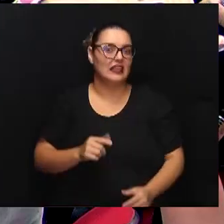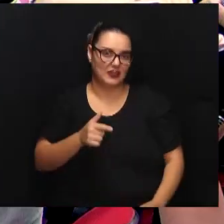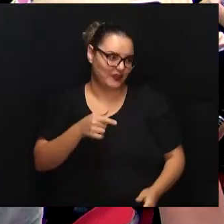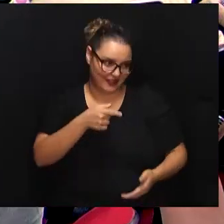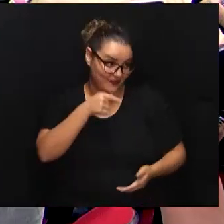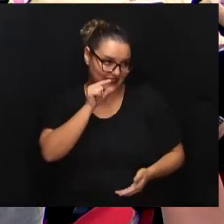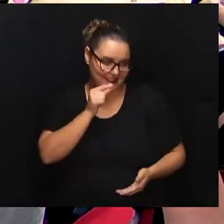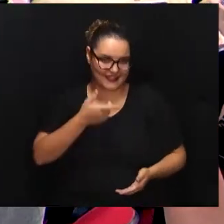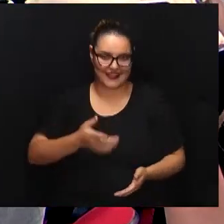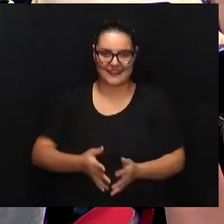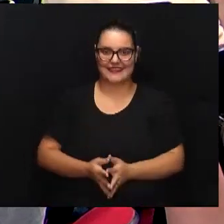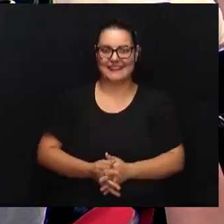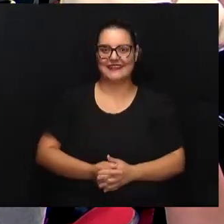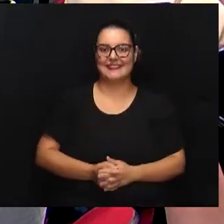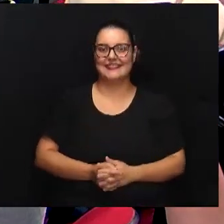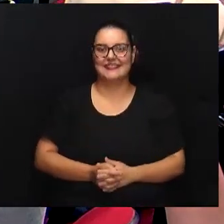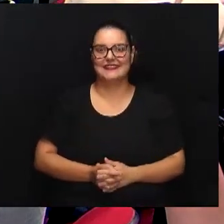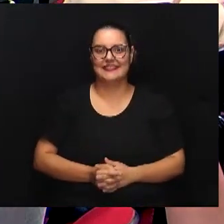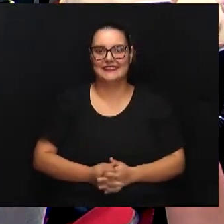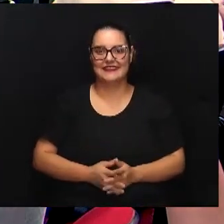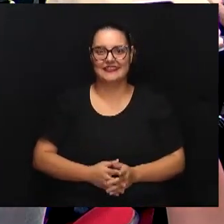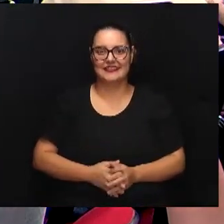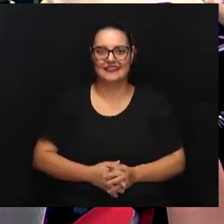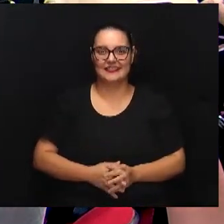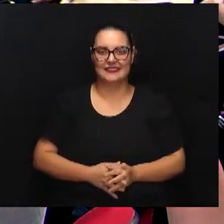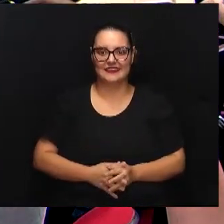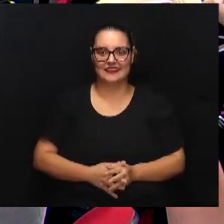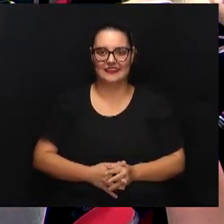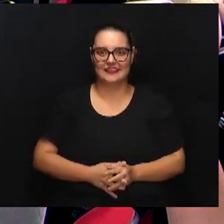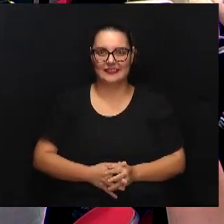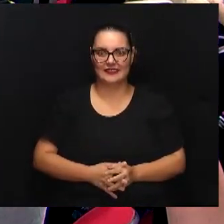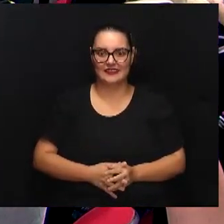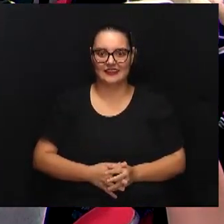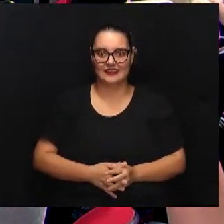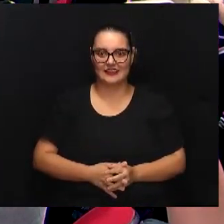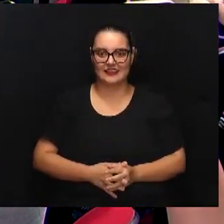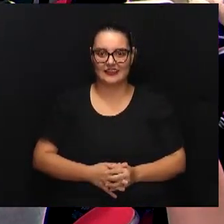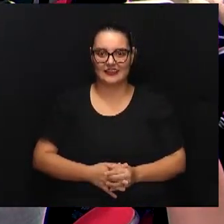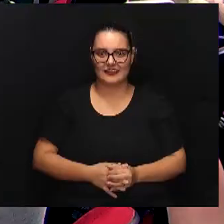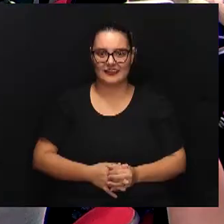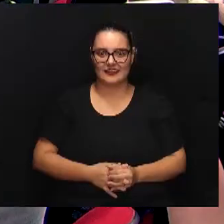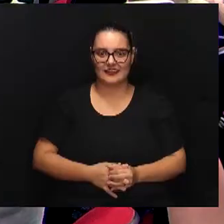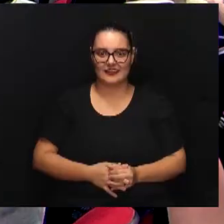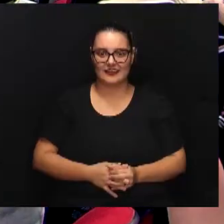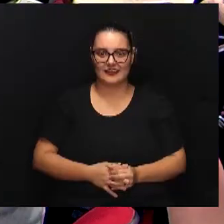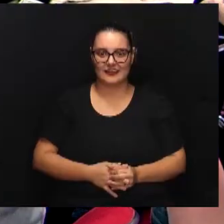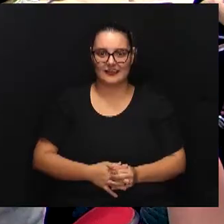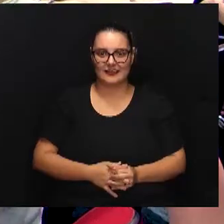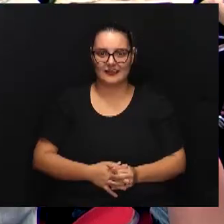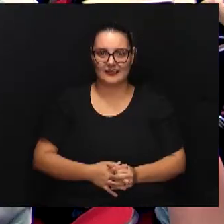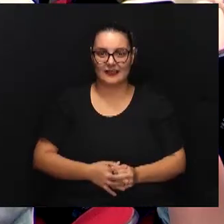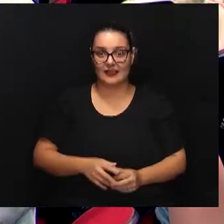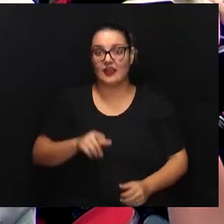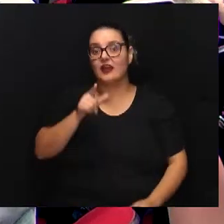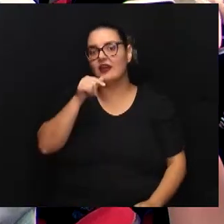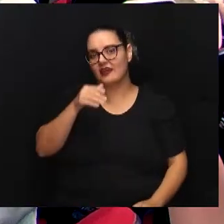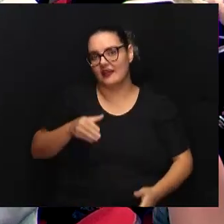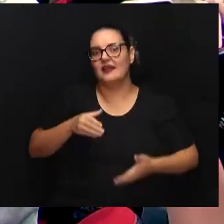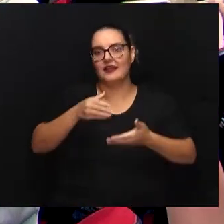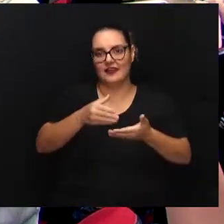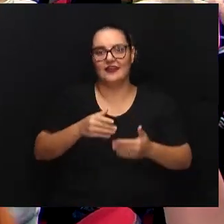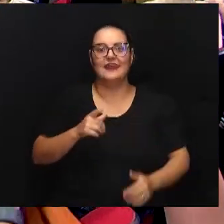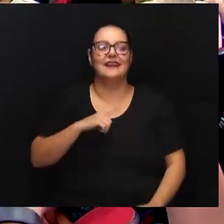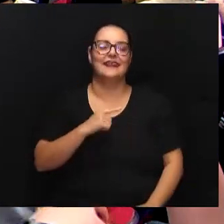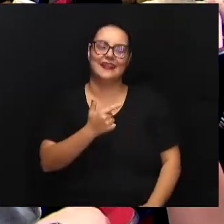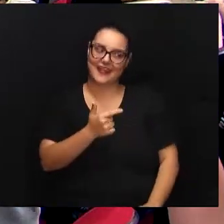Como que você falou? Como que é mesmo o ditado? Um copo de água não se nega a ninguém, né? Tem a continuação, né? Mas deixa pra lá,